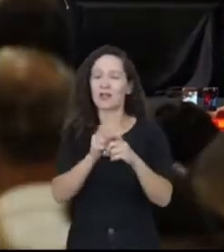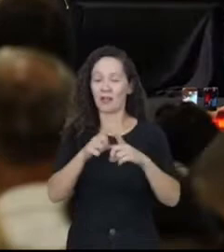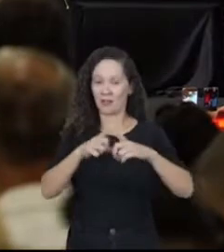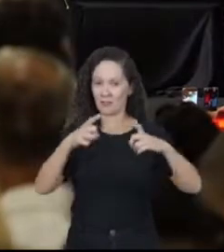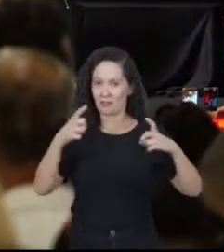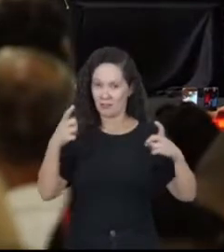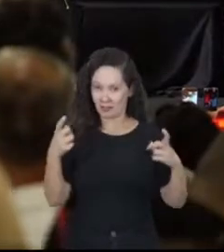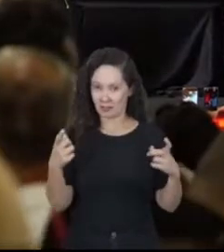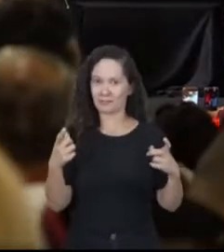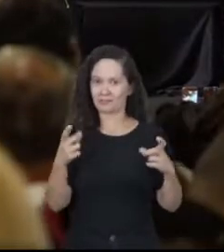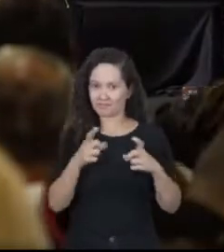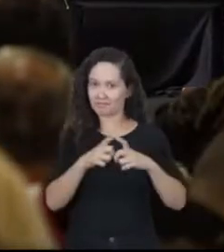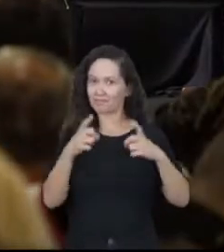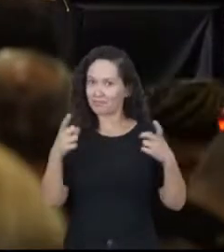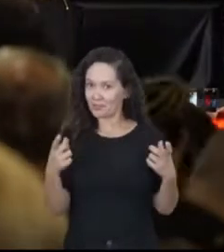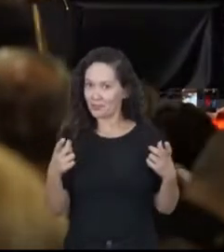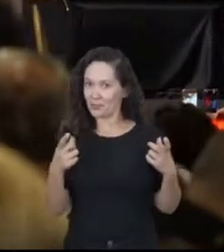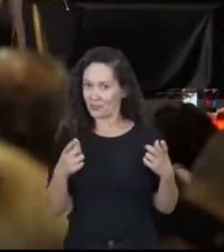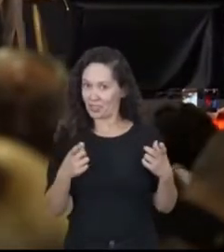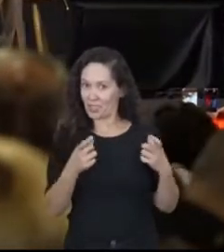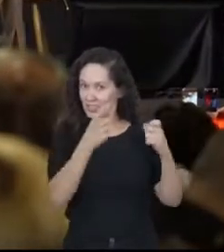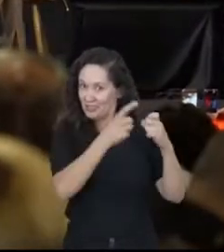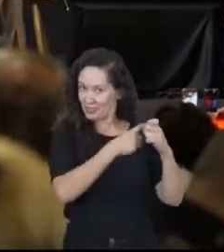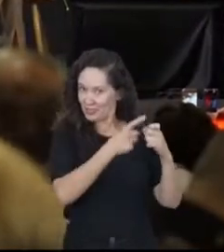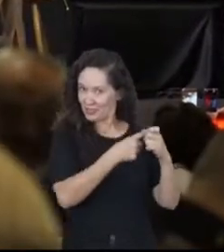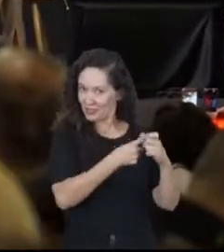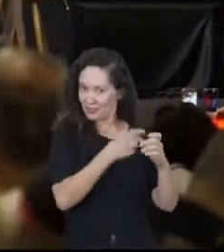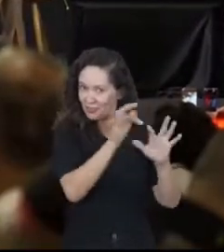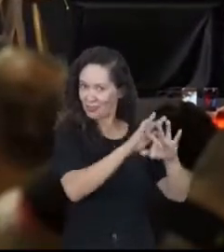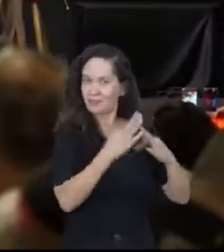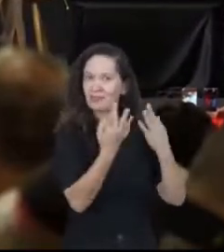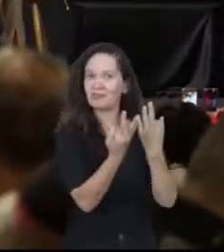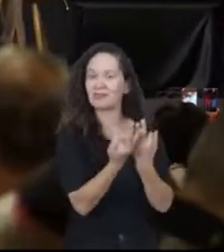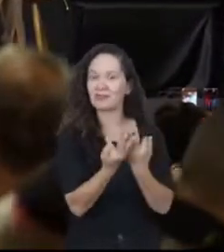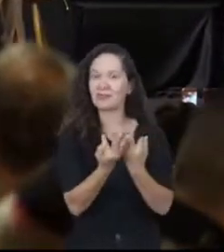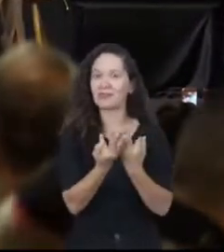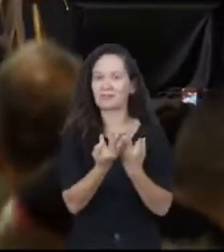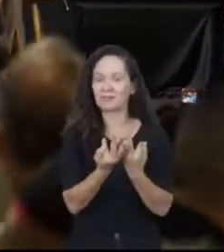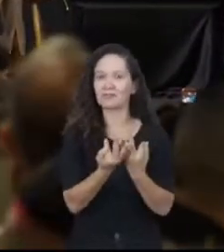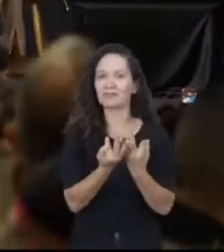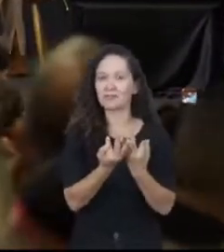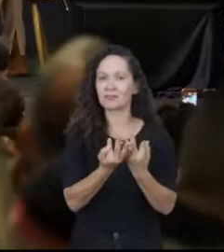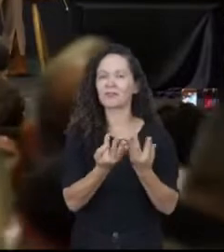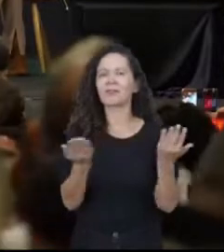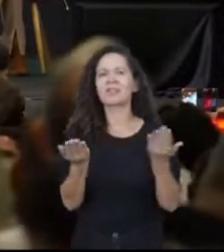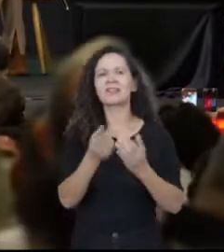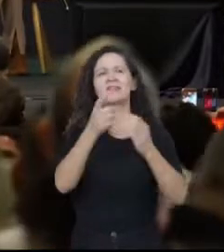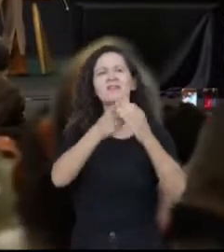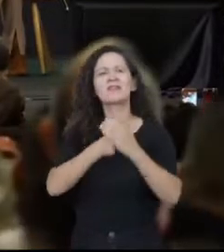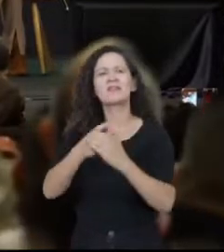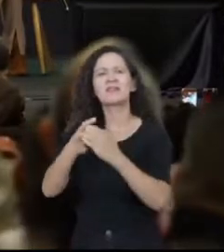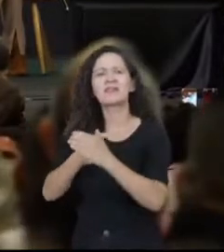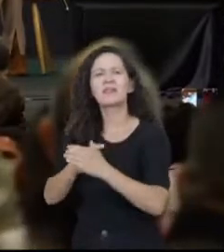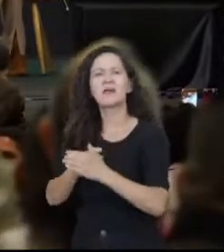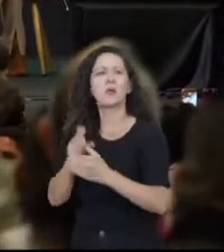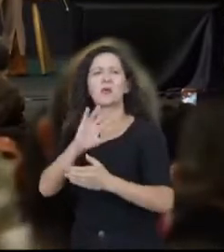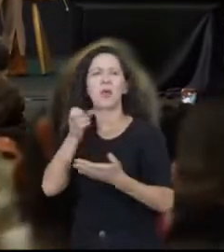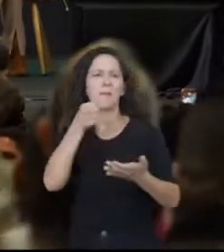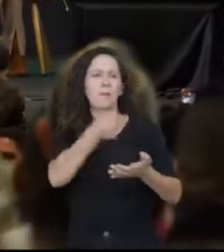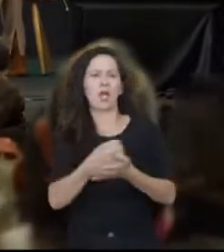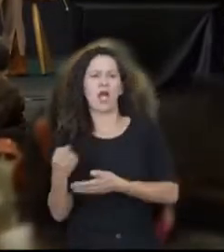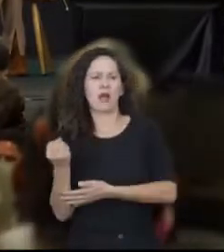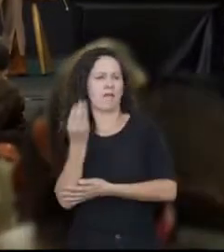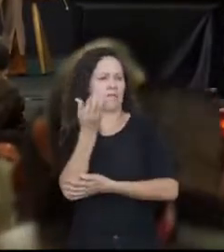grande parte dessa dívida dessas famílias está se endividando não para pagar a viagem de férias com os